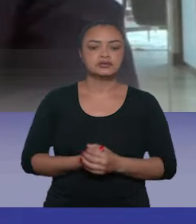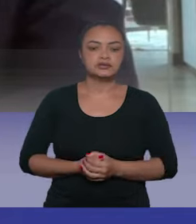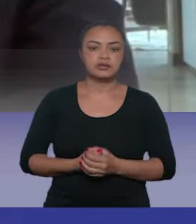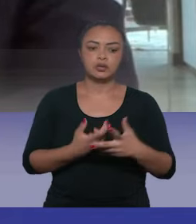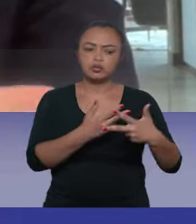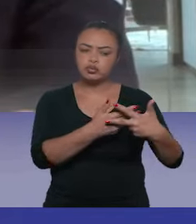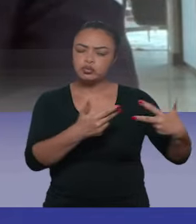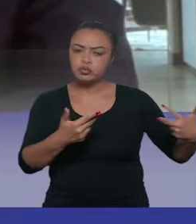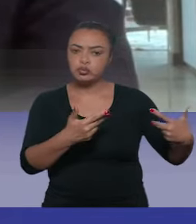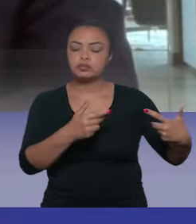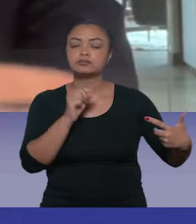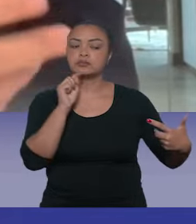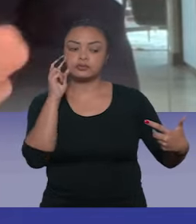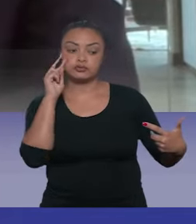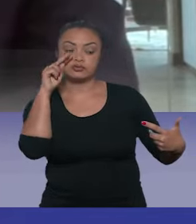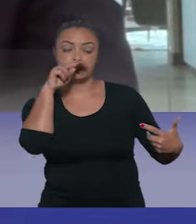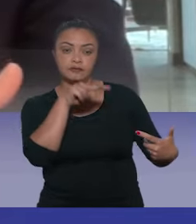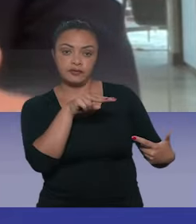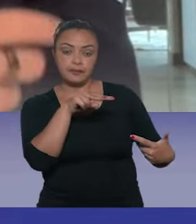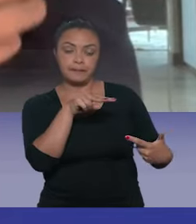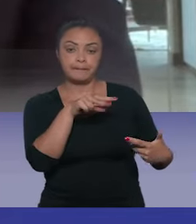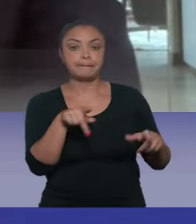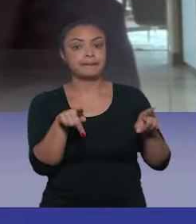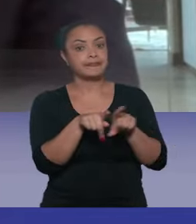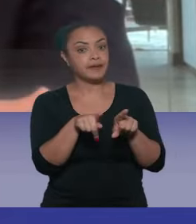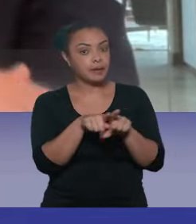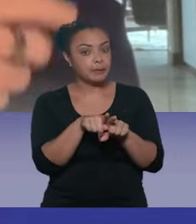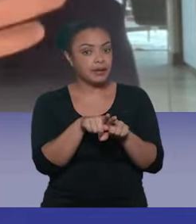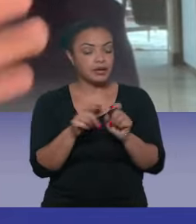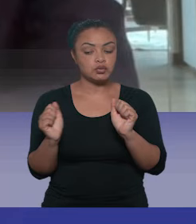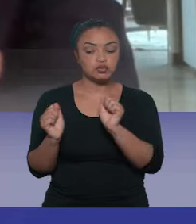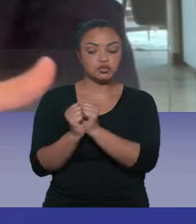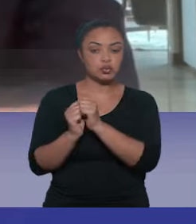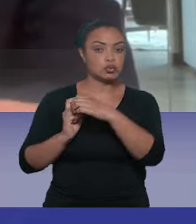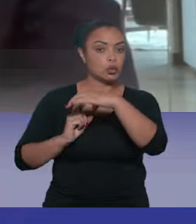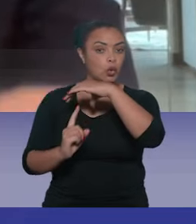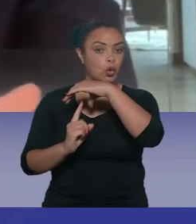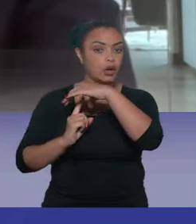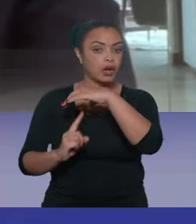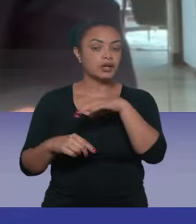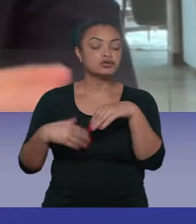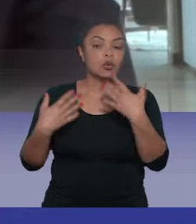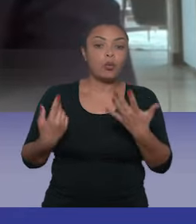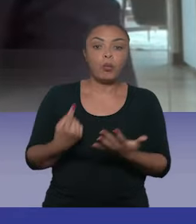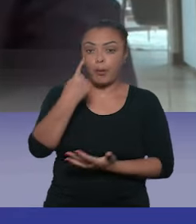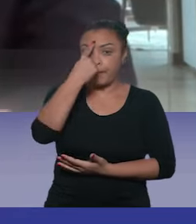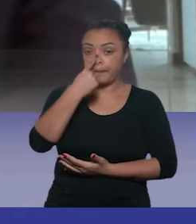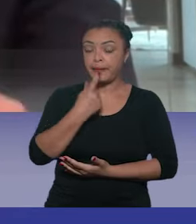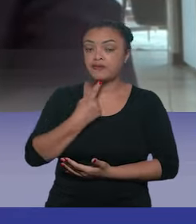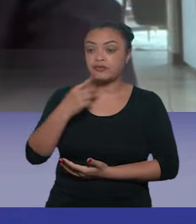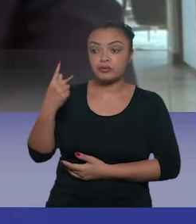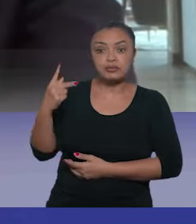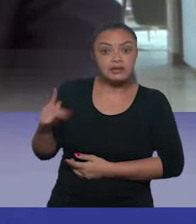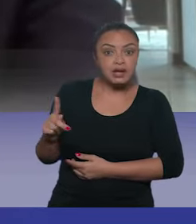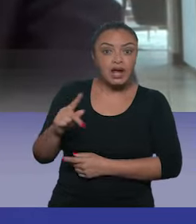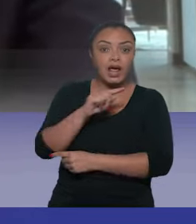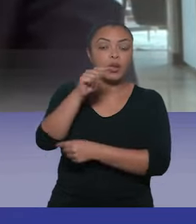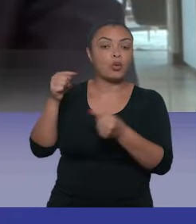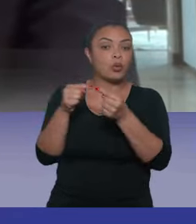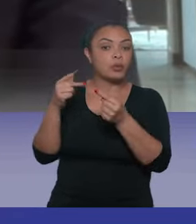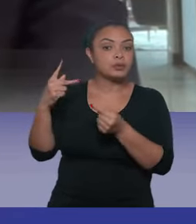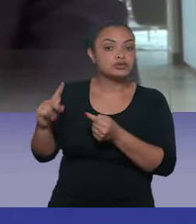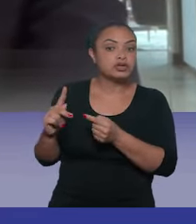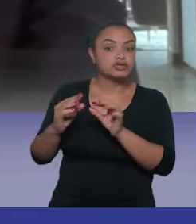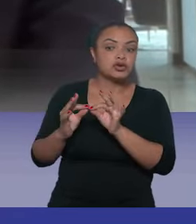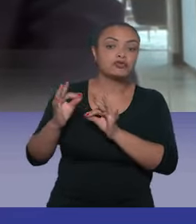os investimentos alternativos que são os imobiliários, energia, commodities, todas essas alternativas de